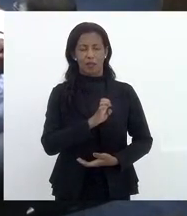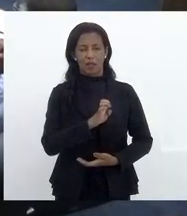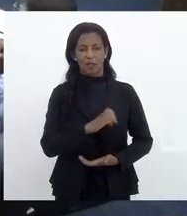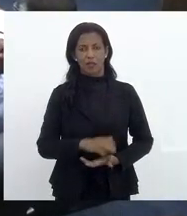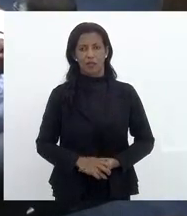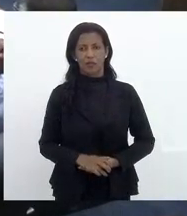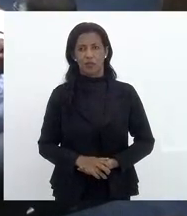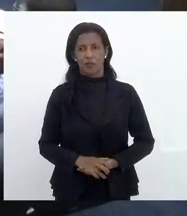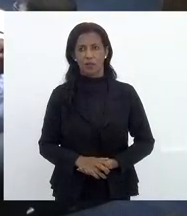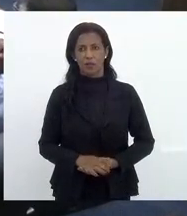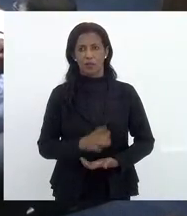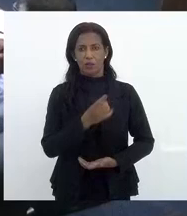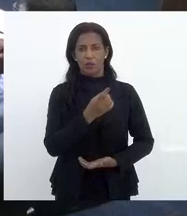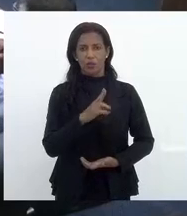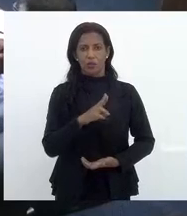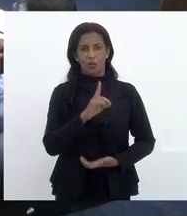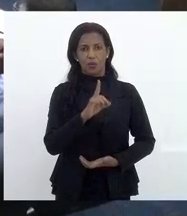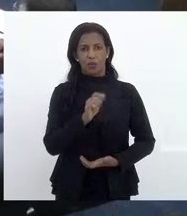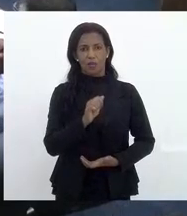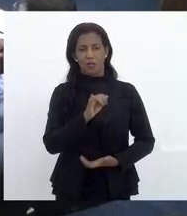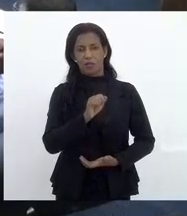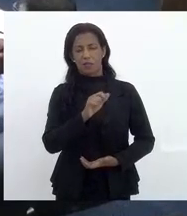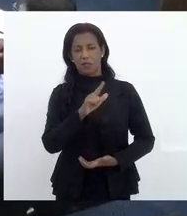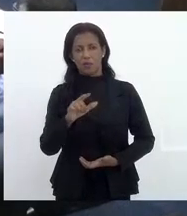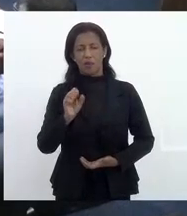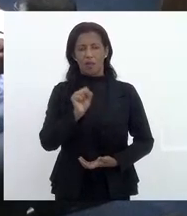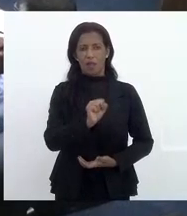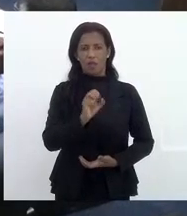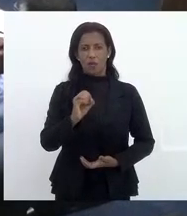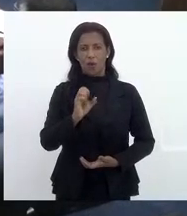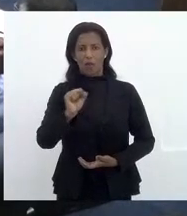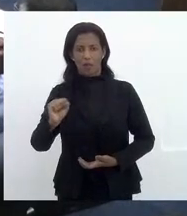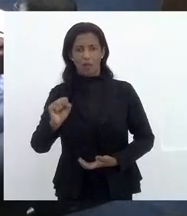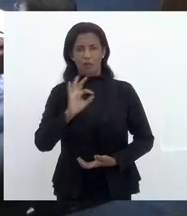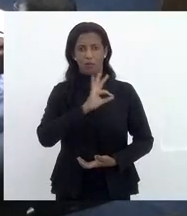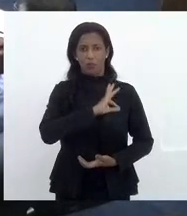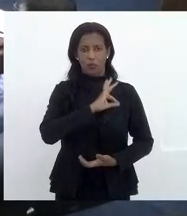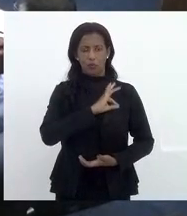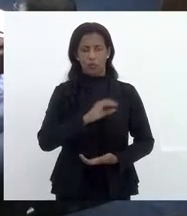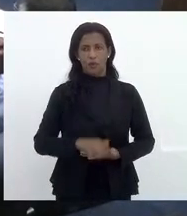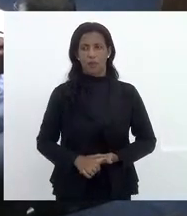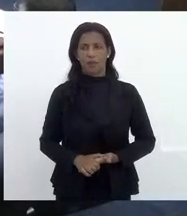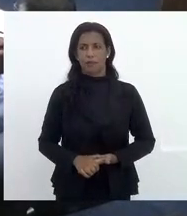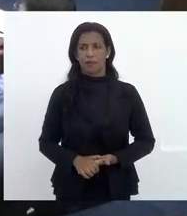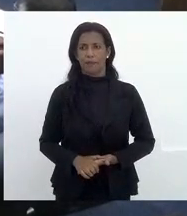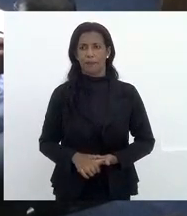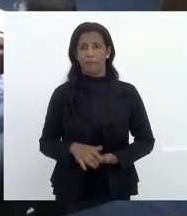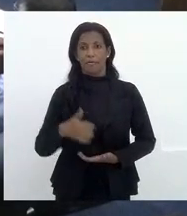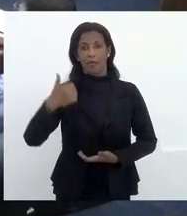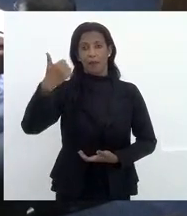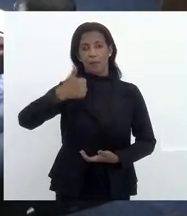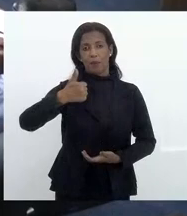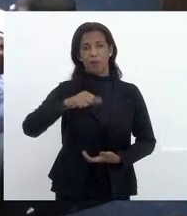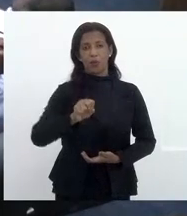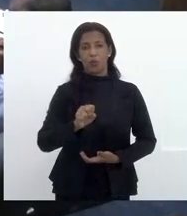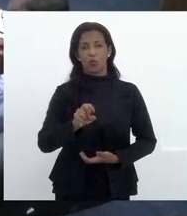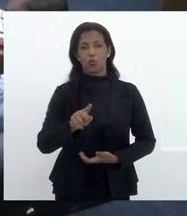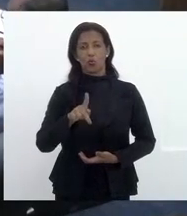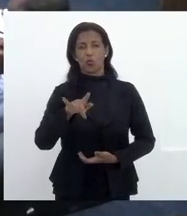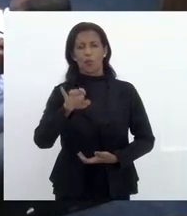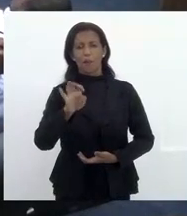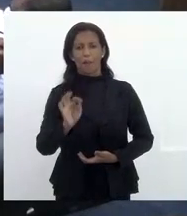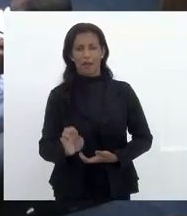Milton da Silva representante do sos polícia e primeiro suplente de deputado estadual aqui nessa casa